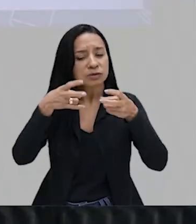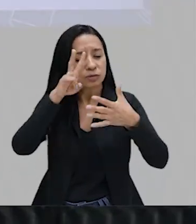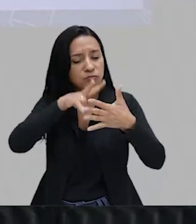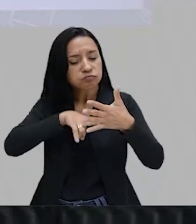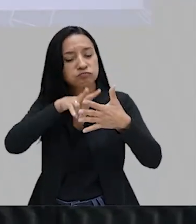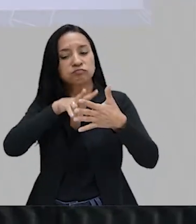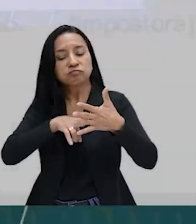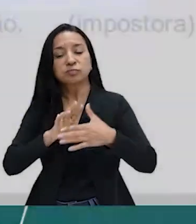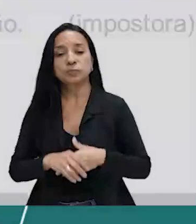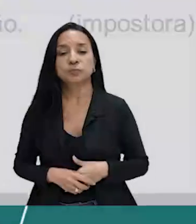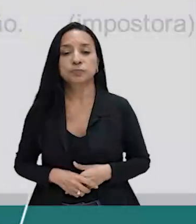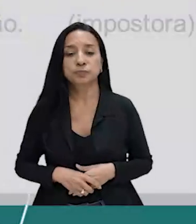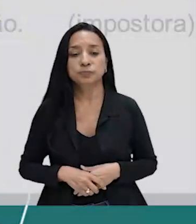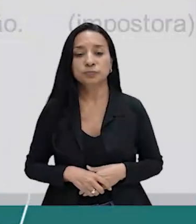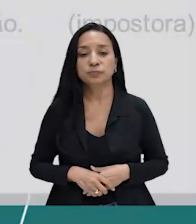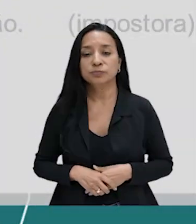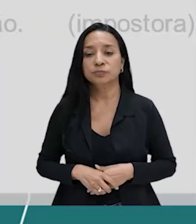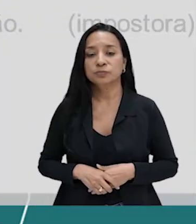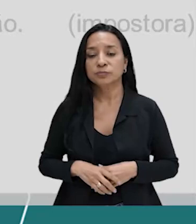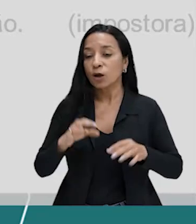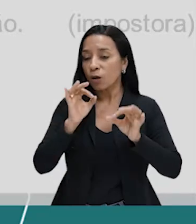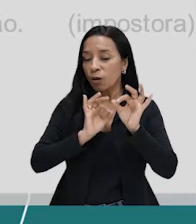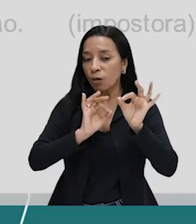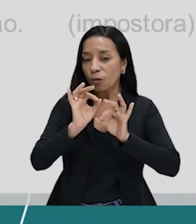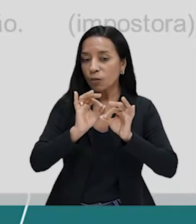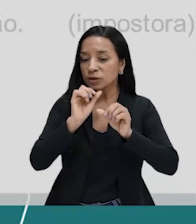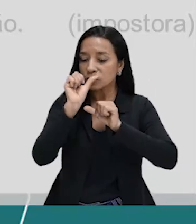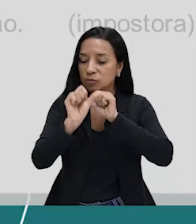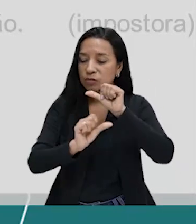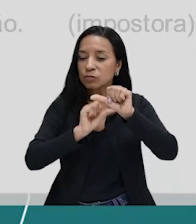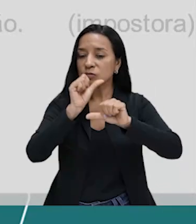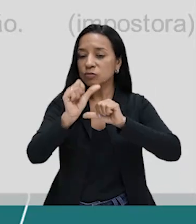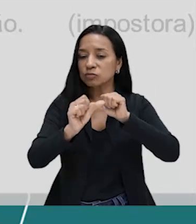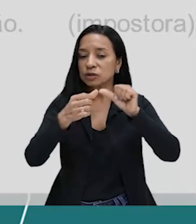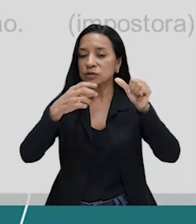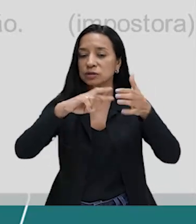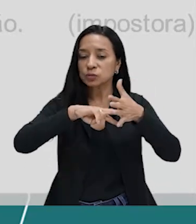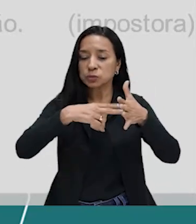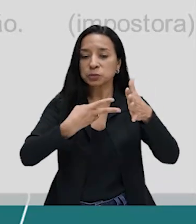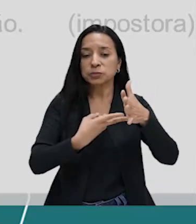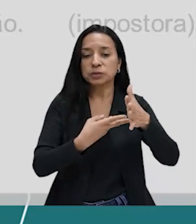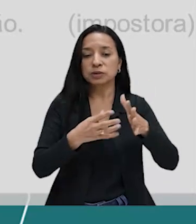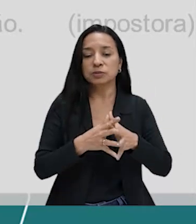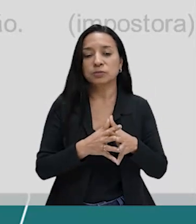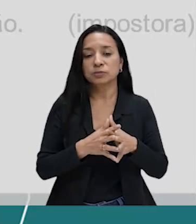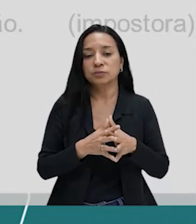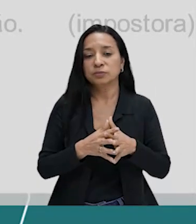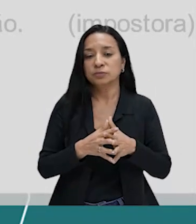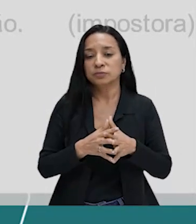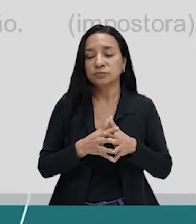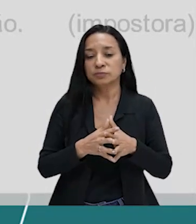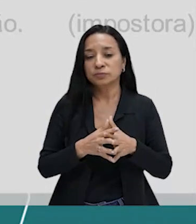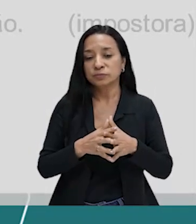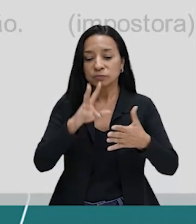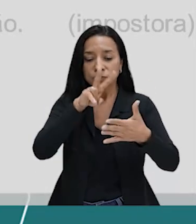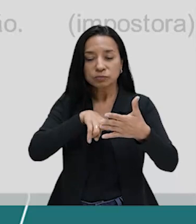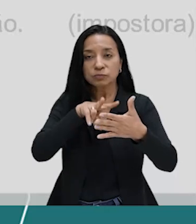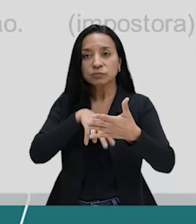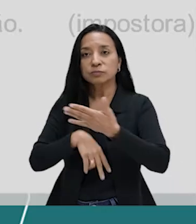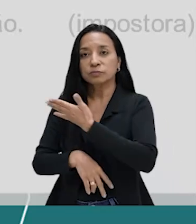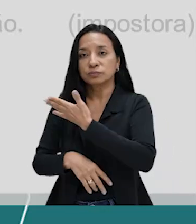Ordem do substantivo e adjetivo, mudança de sentido. Em algumas situações, a ordem do adjetivo na oração altera o seu